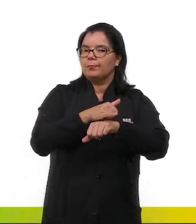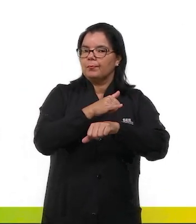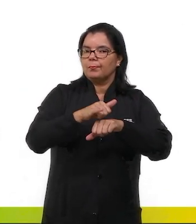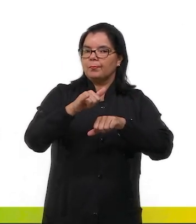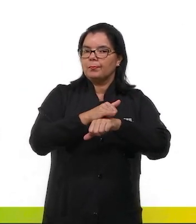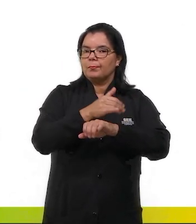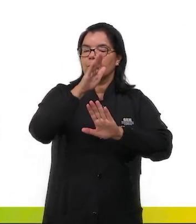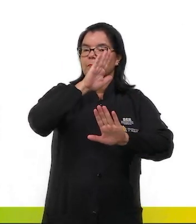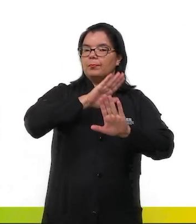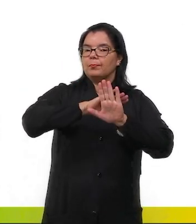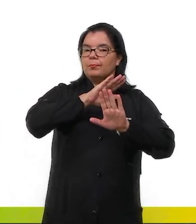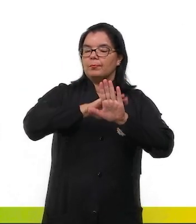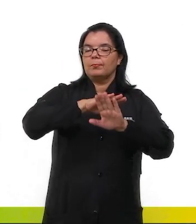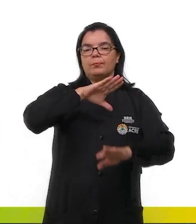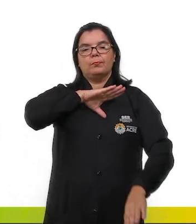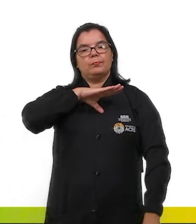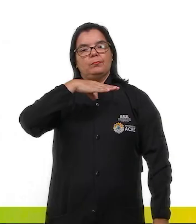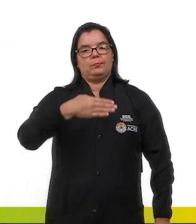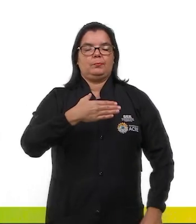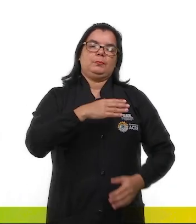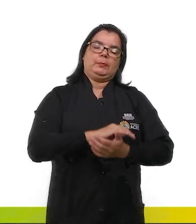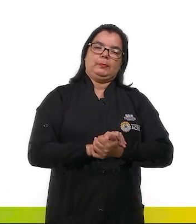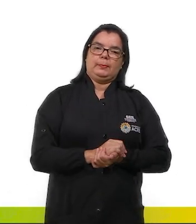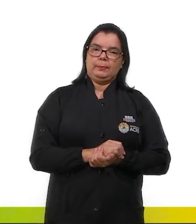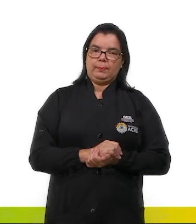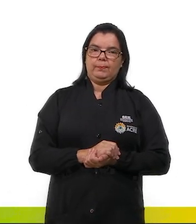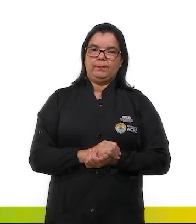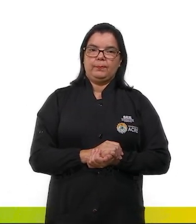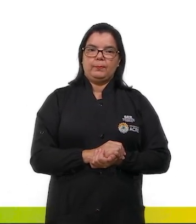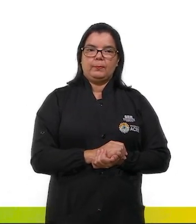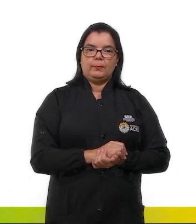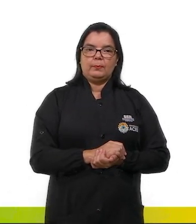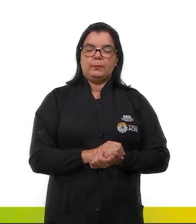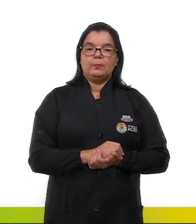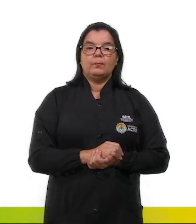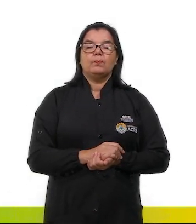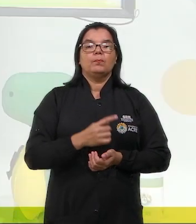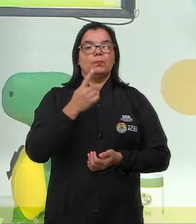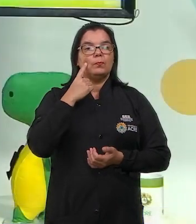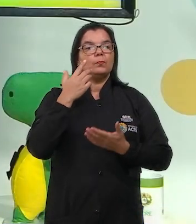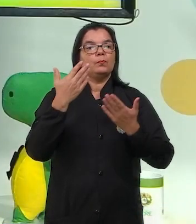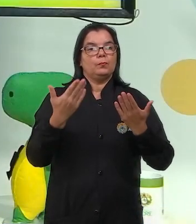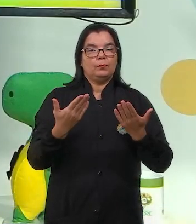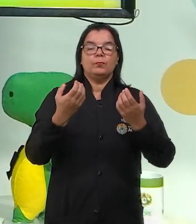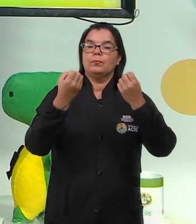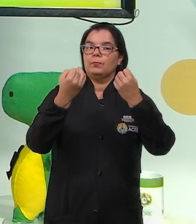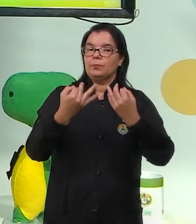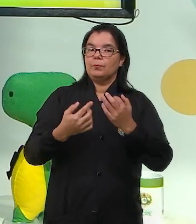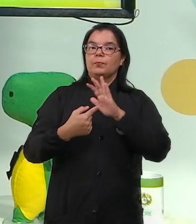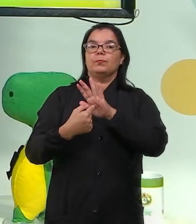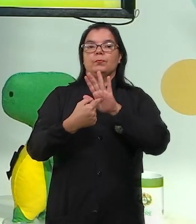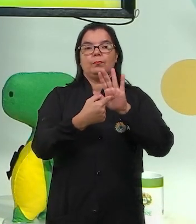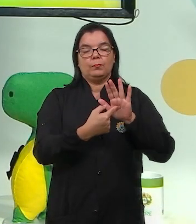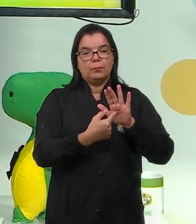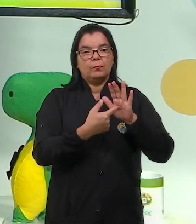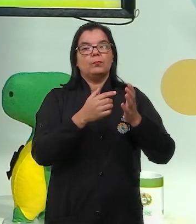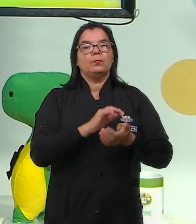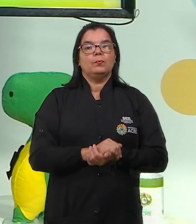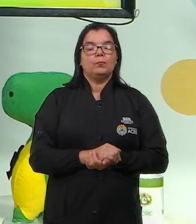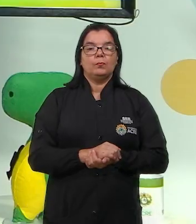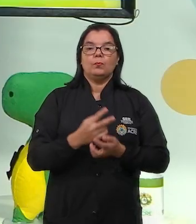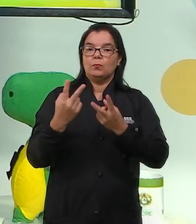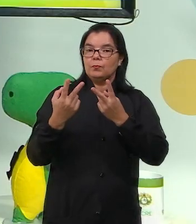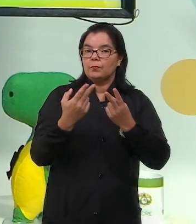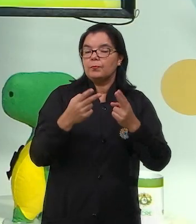uma motivação estratégica por trás da ação. Então, conforme foi apresentado entre o